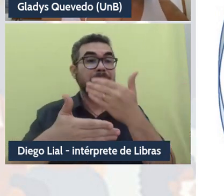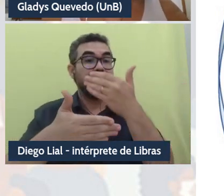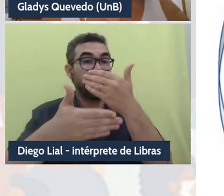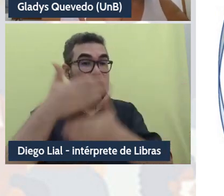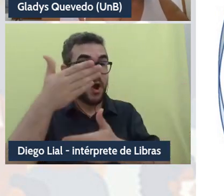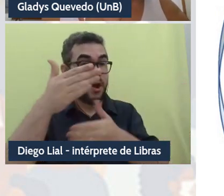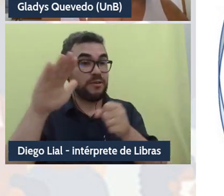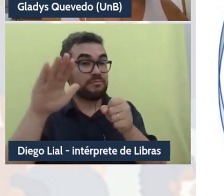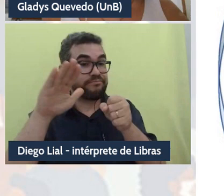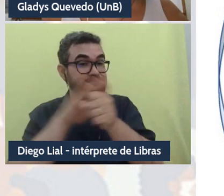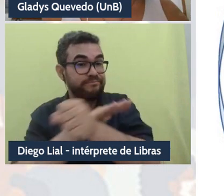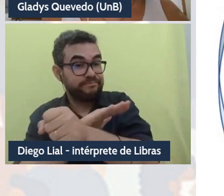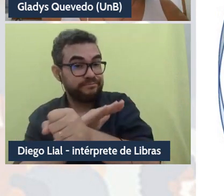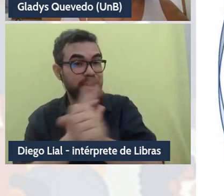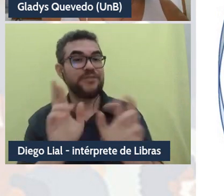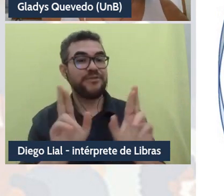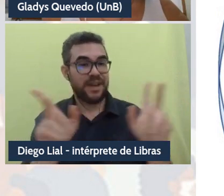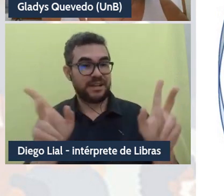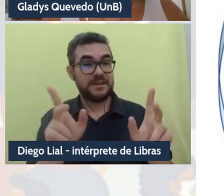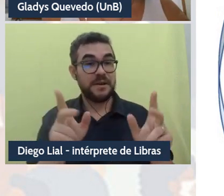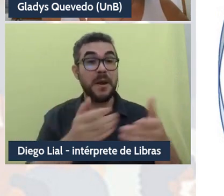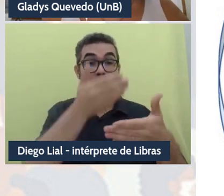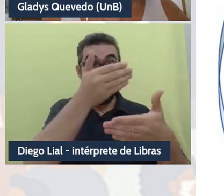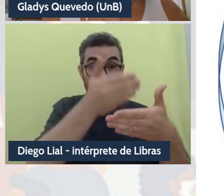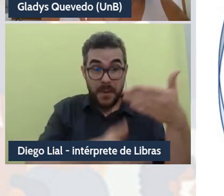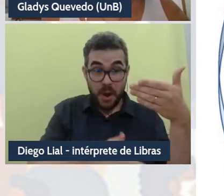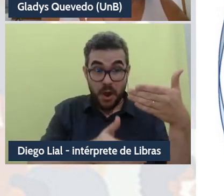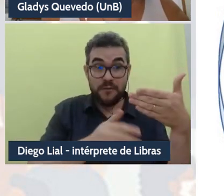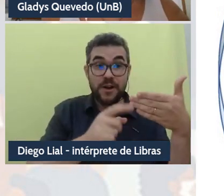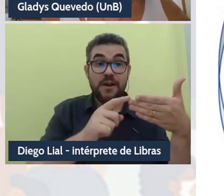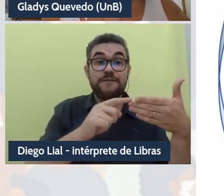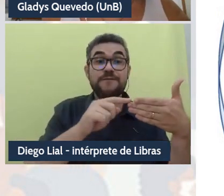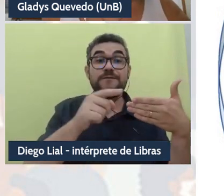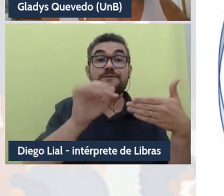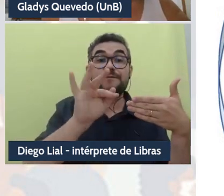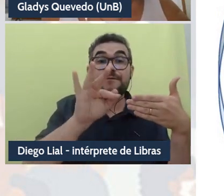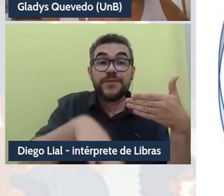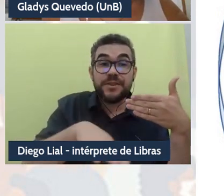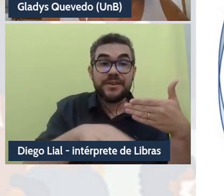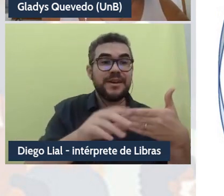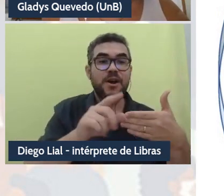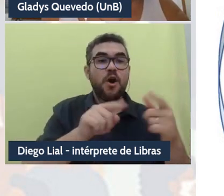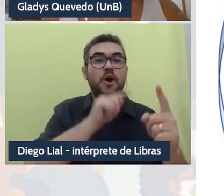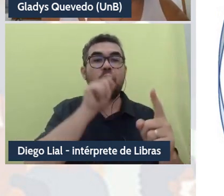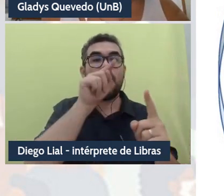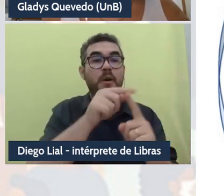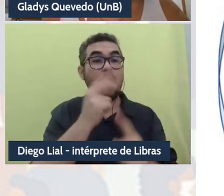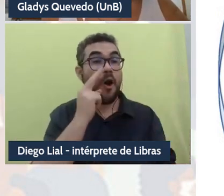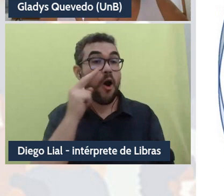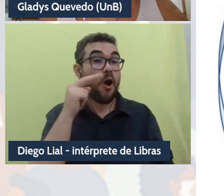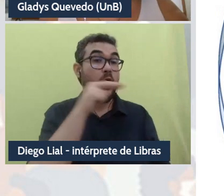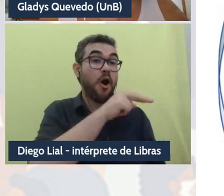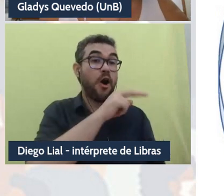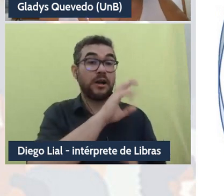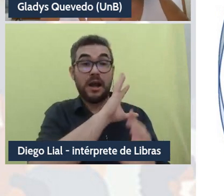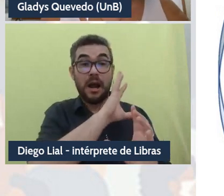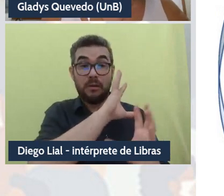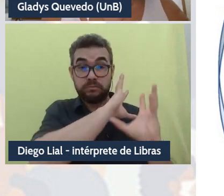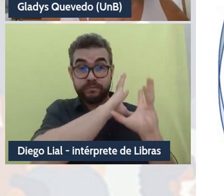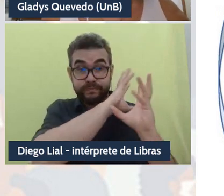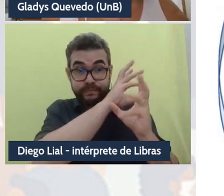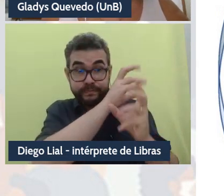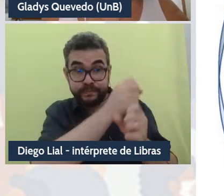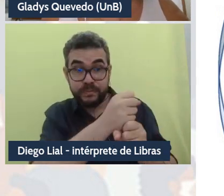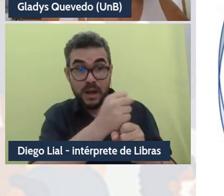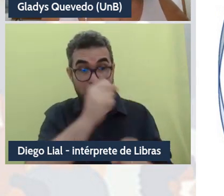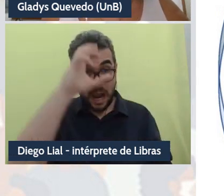para trás, um exame de entrada olha para frente. Então, a gente já tem aí uma mudança drástica no